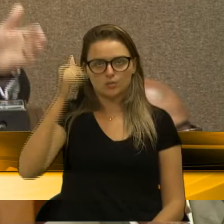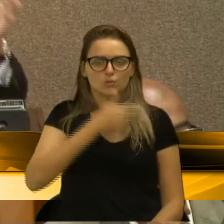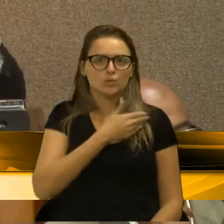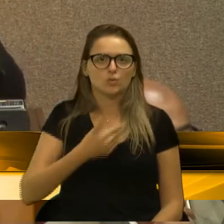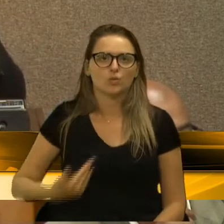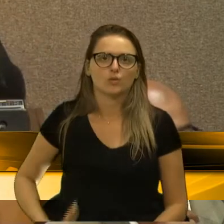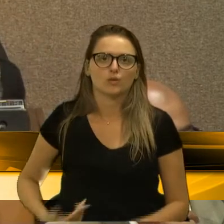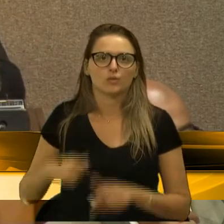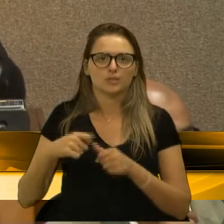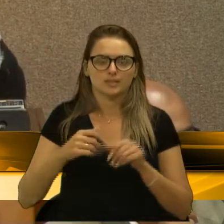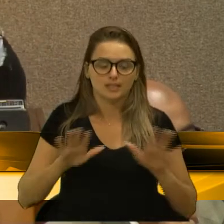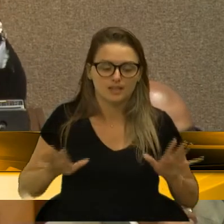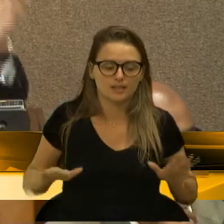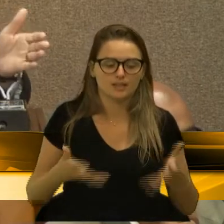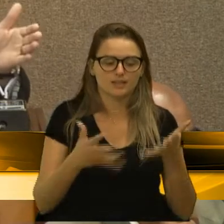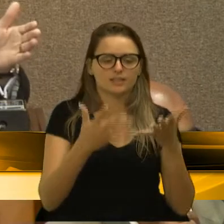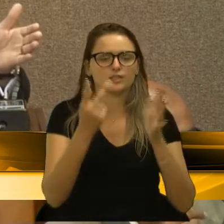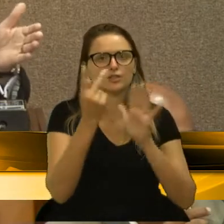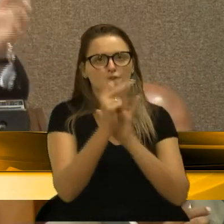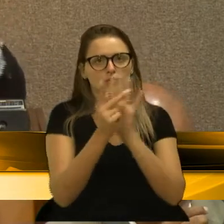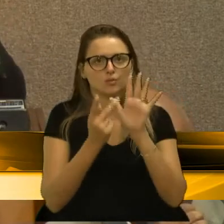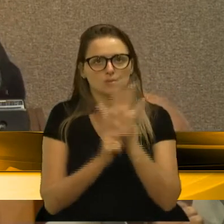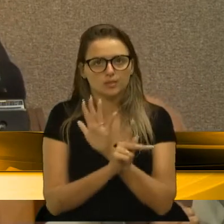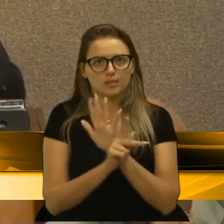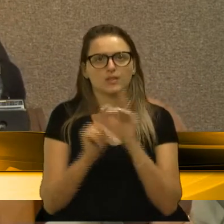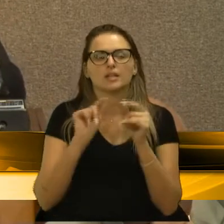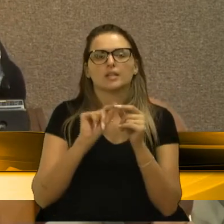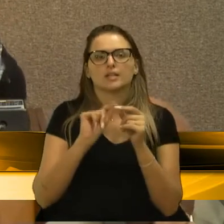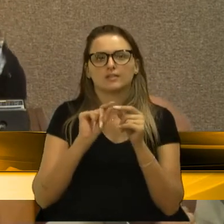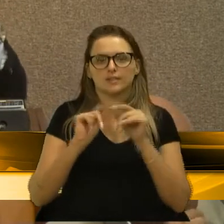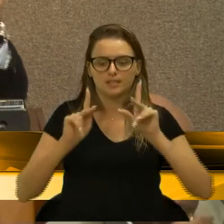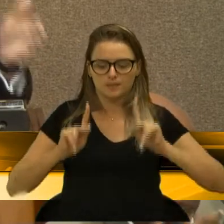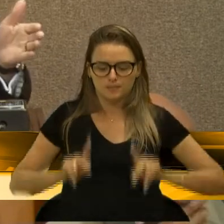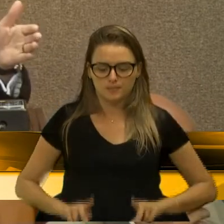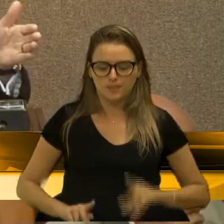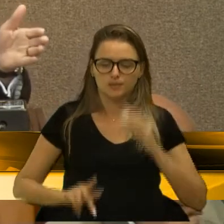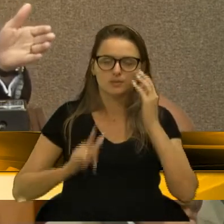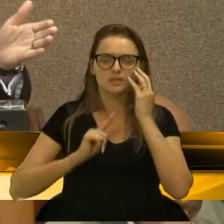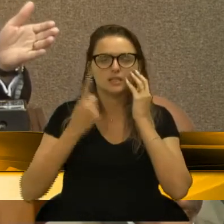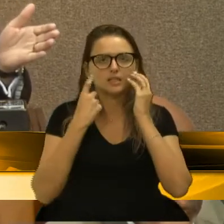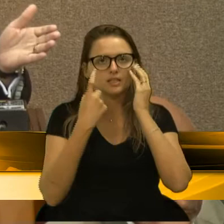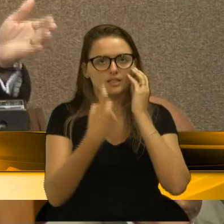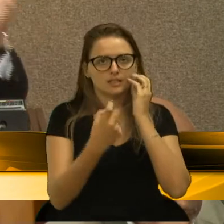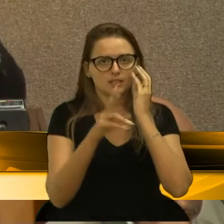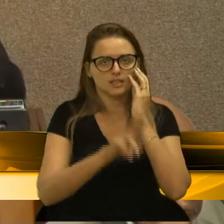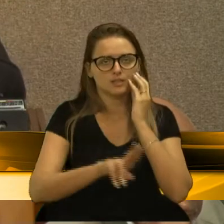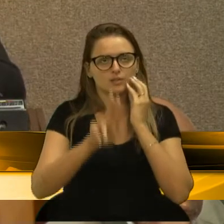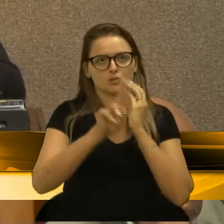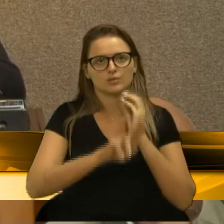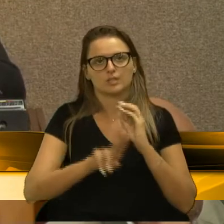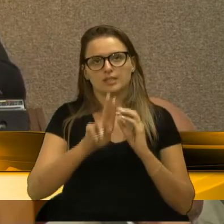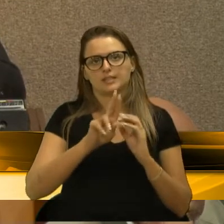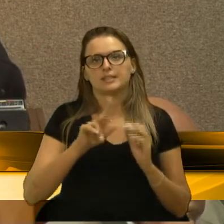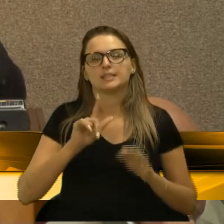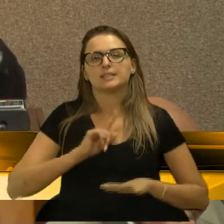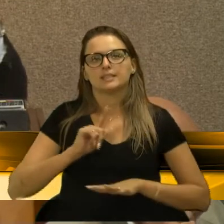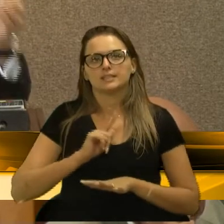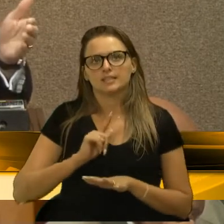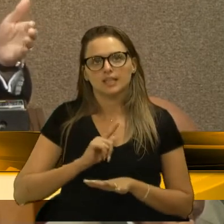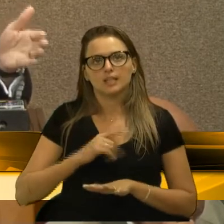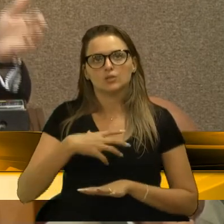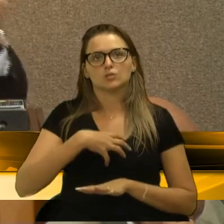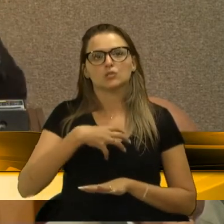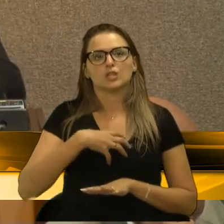trabalhar, incentivar, planejar e fazer com que o nosso transporte público pode ser assegurado de uma forma